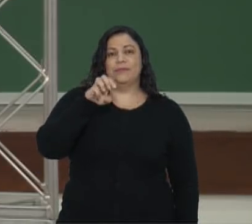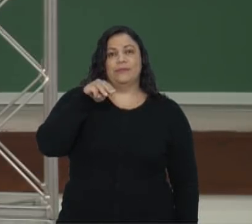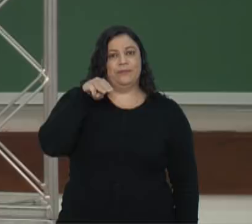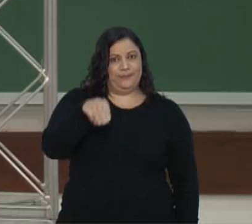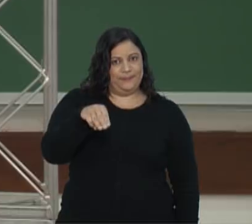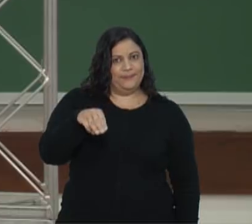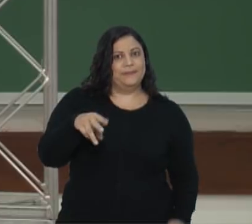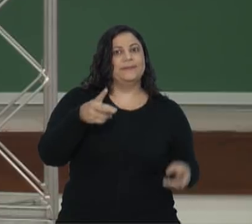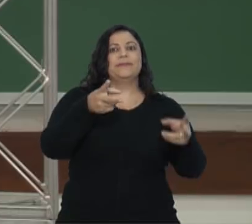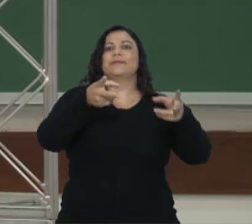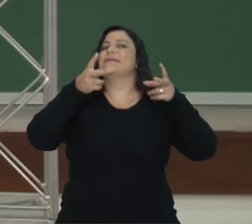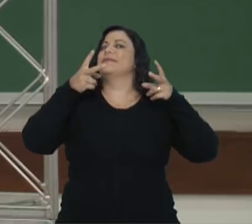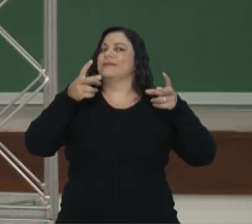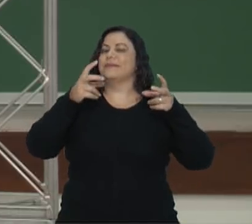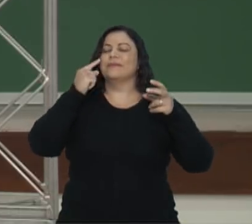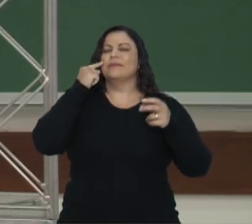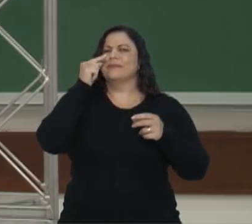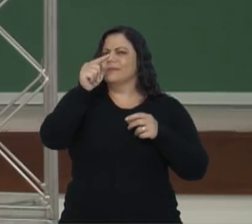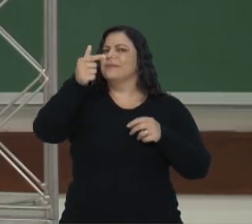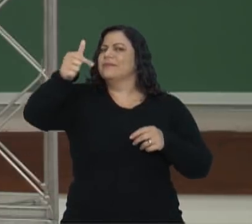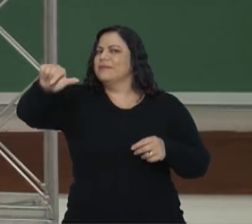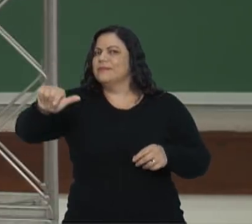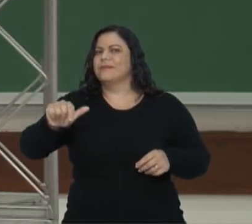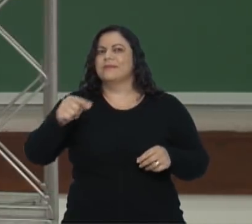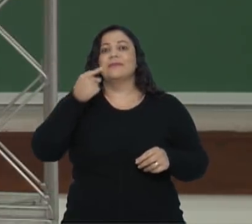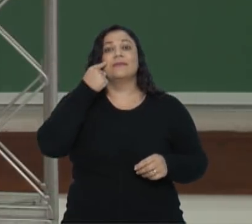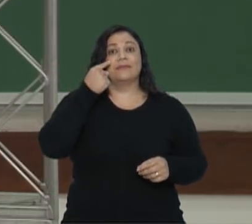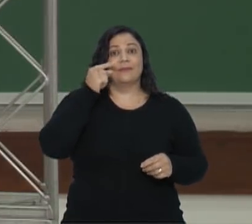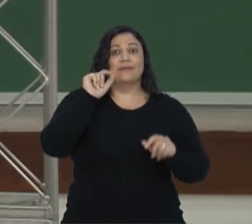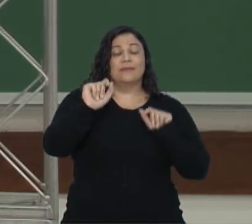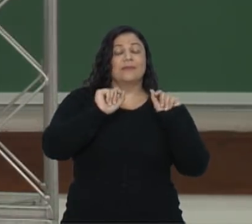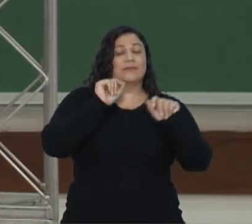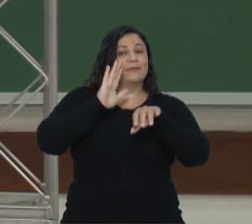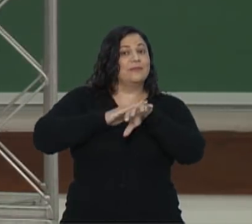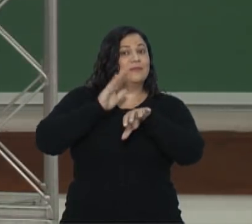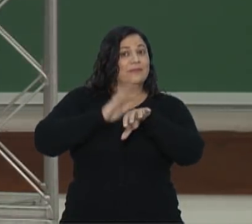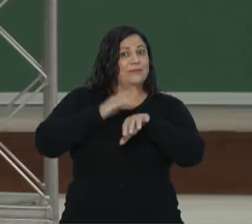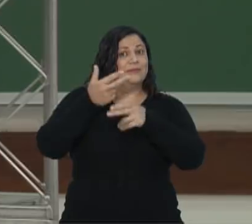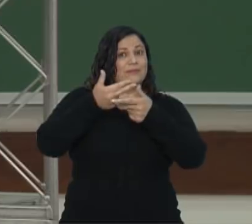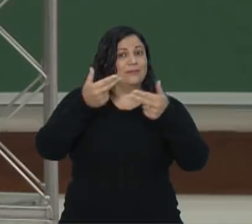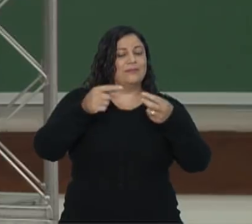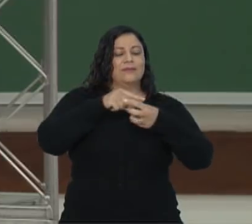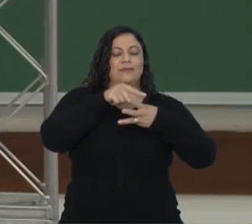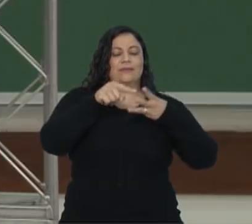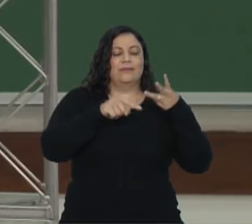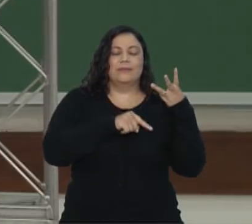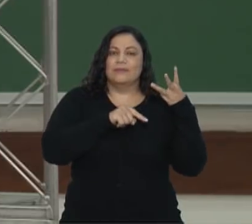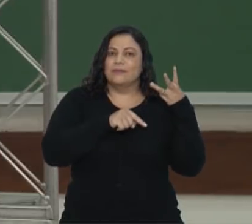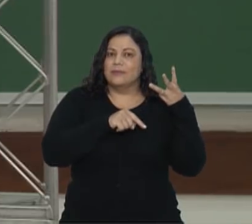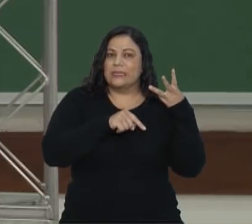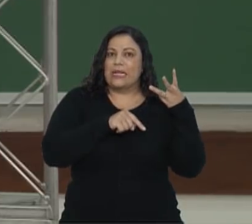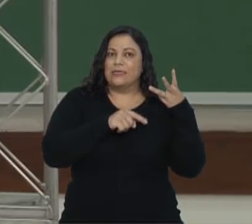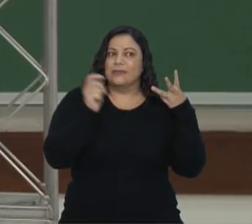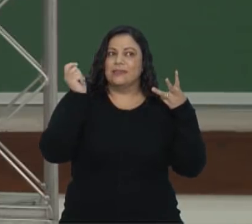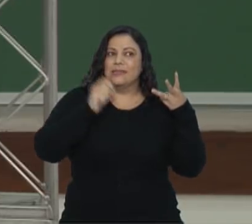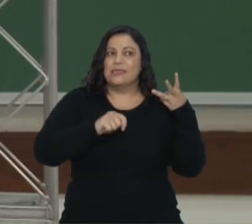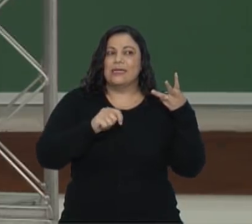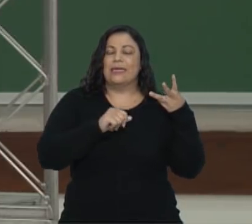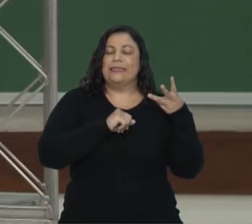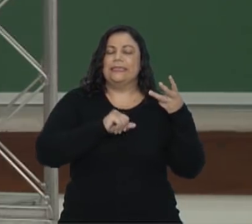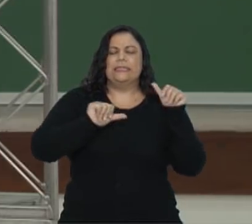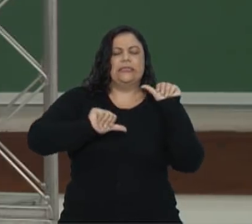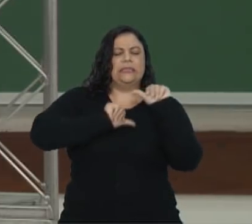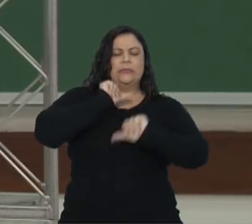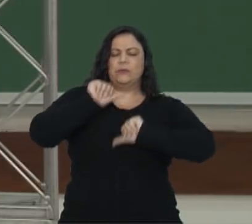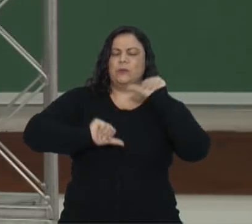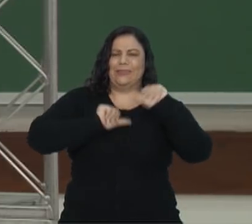aula de hoje. Mas tem outras. Quer ver mais? Então eu trago para vocês mais 3 situações de